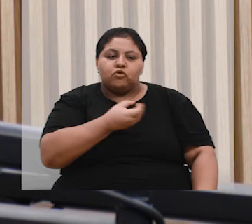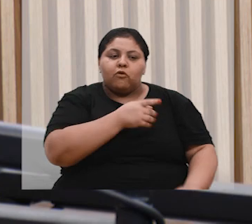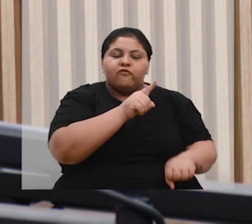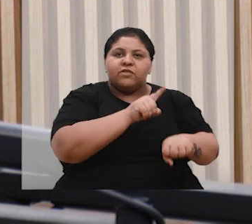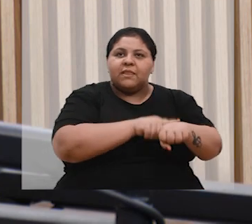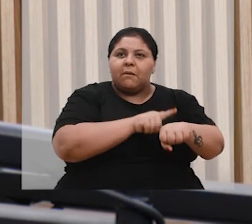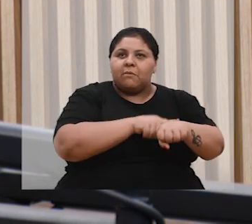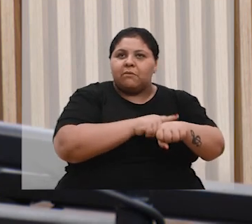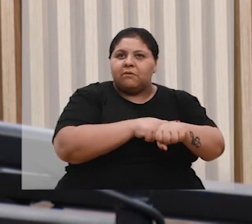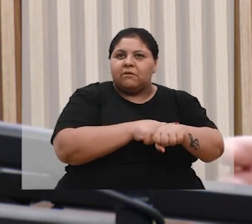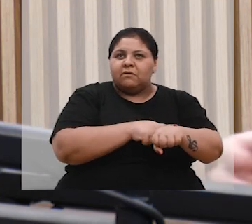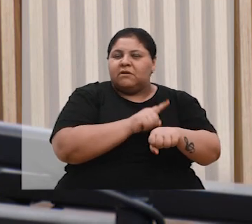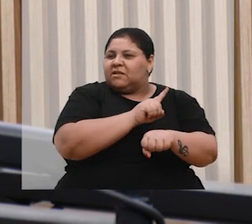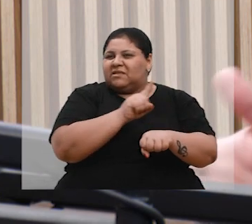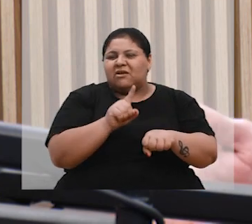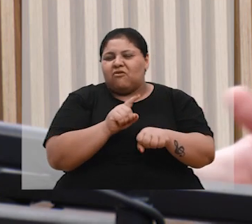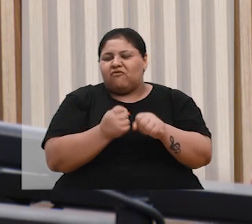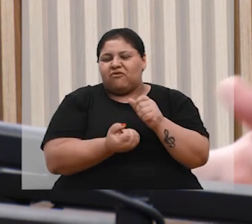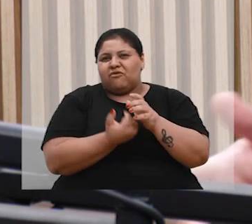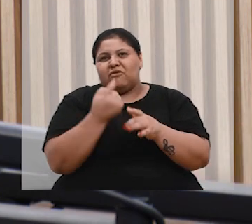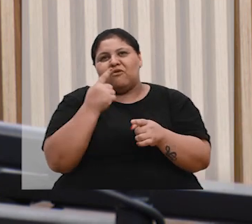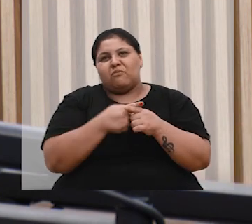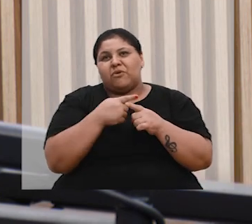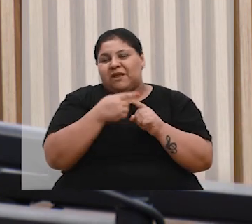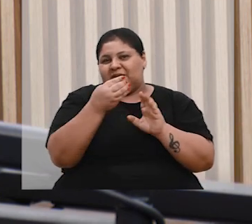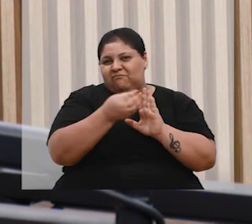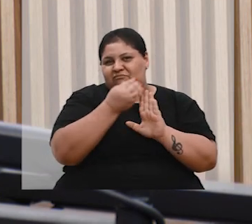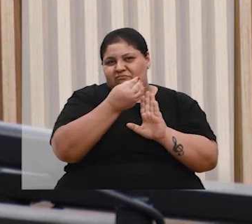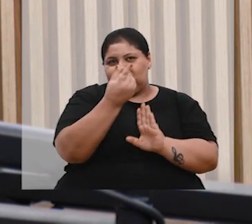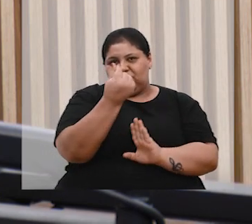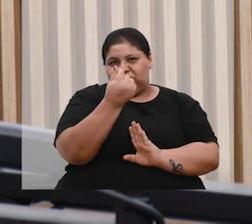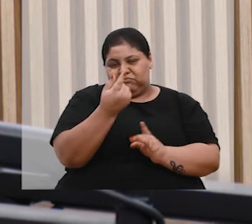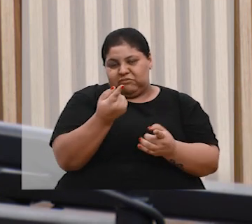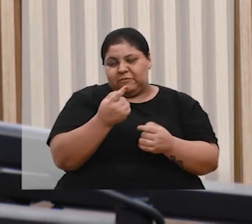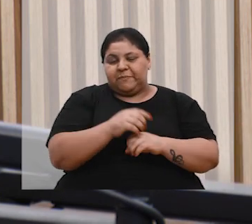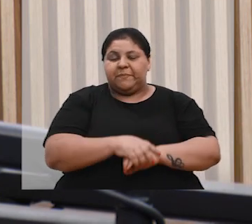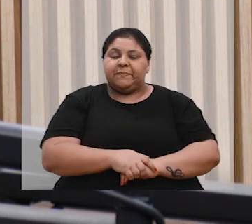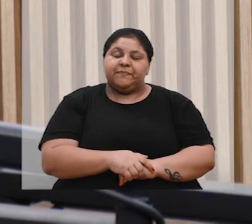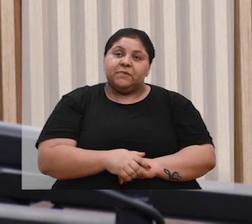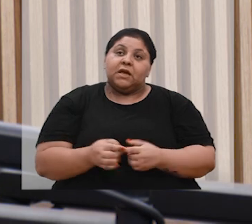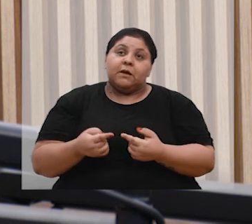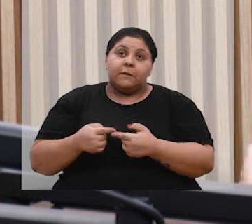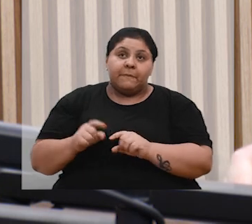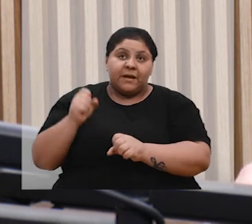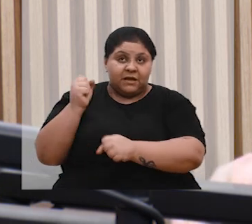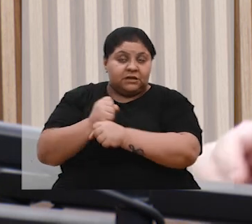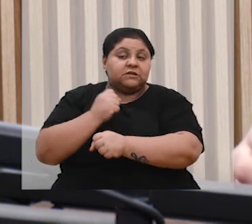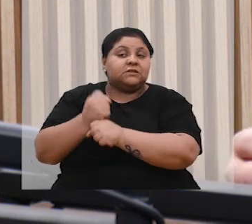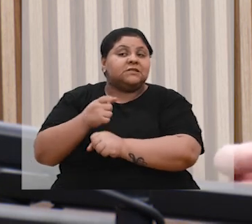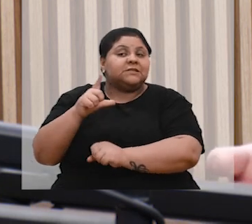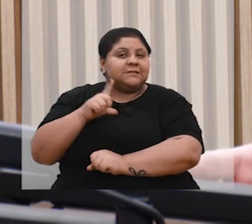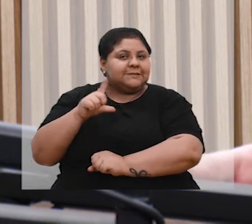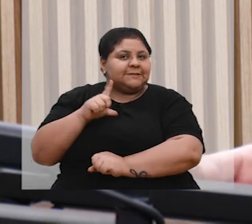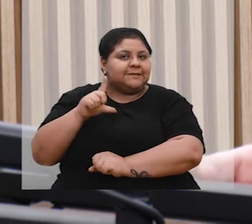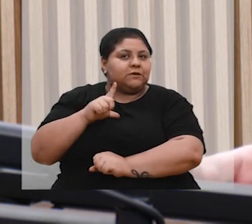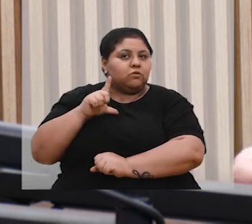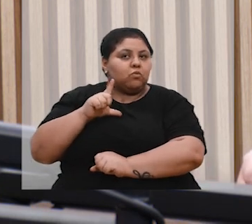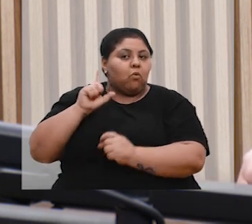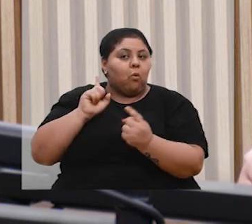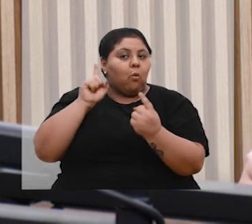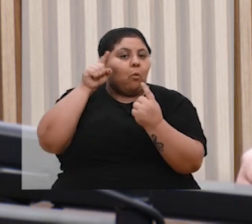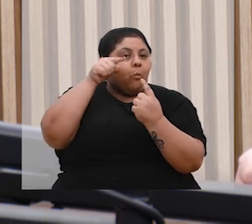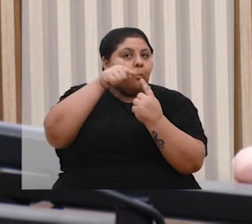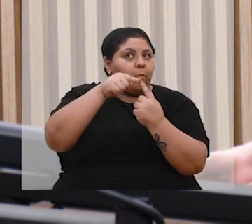desse novo tempo. Né? Acabou não sendo realizado também por questões de orçamento, mas a construção ela tem um